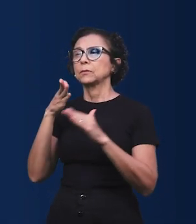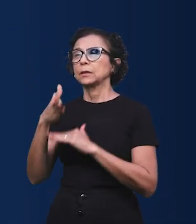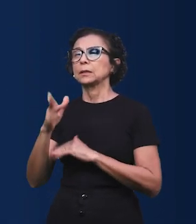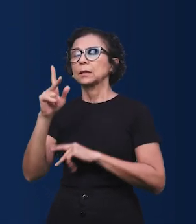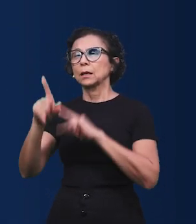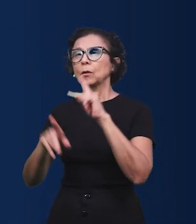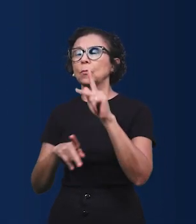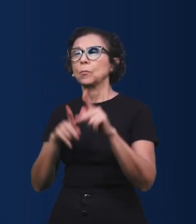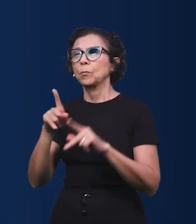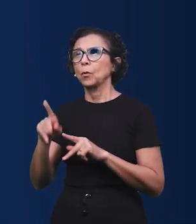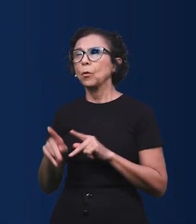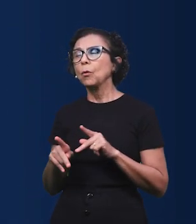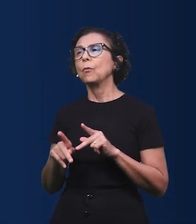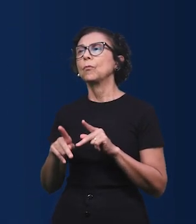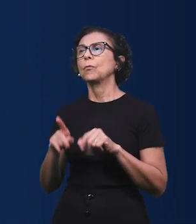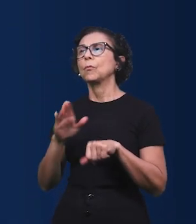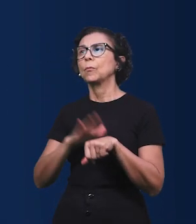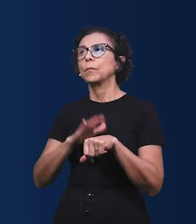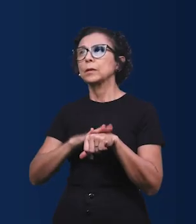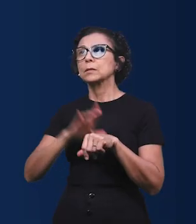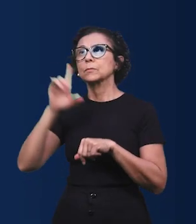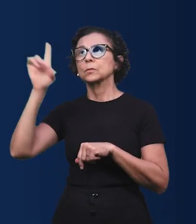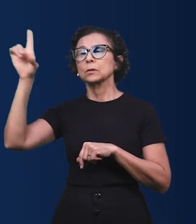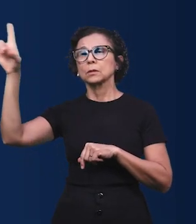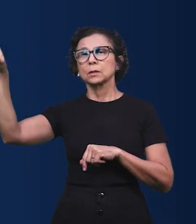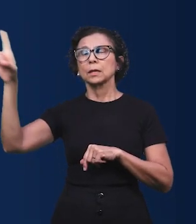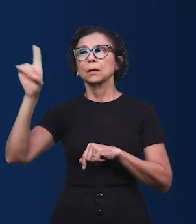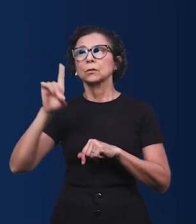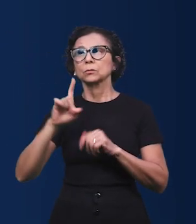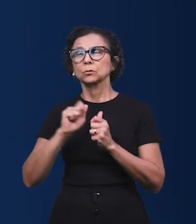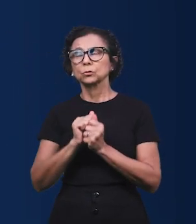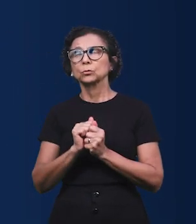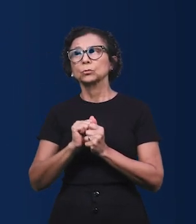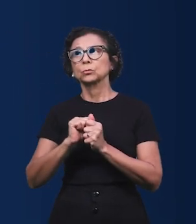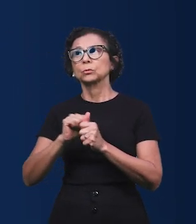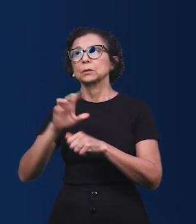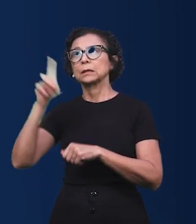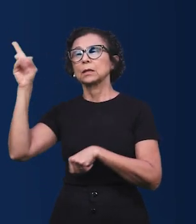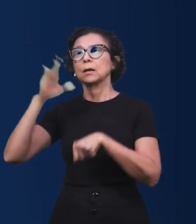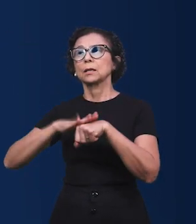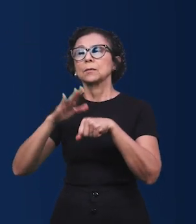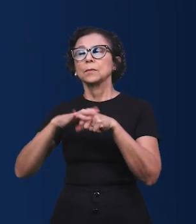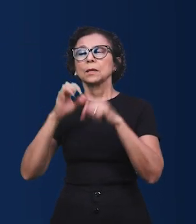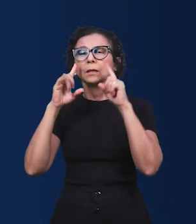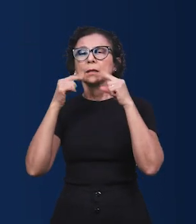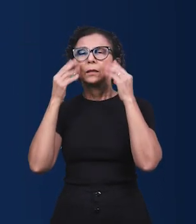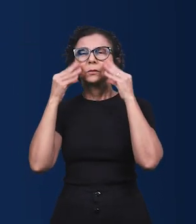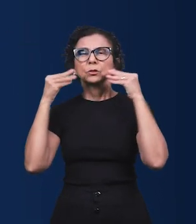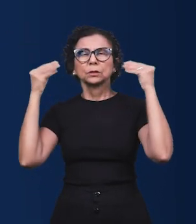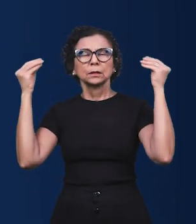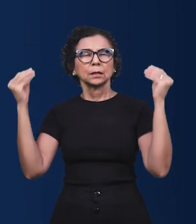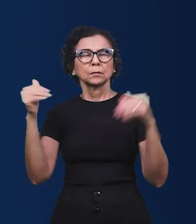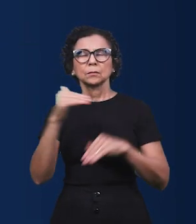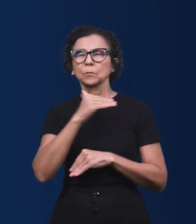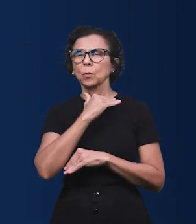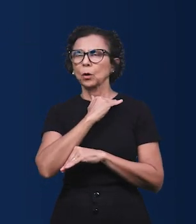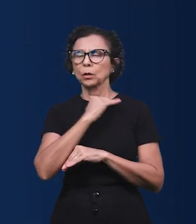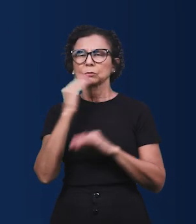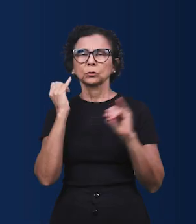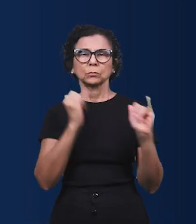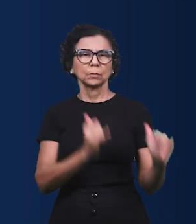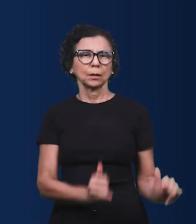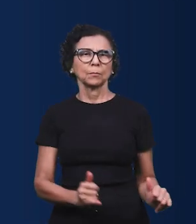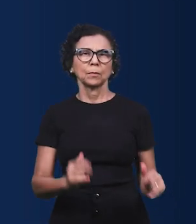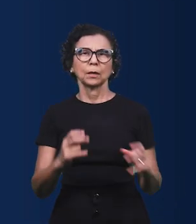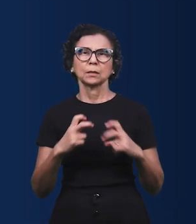povo, e o mesmo Deus estará com eles, e Deus limpará de seus olhos toda lágrima, e não haverá mais morte, nem pranto,